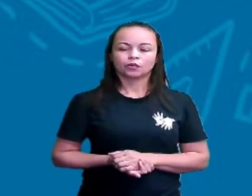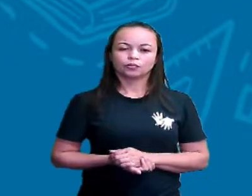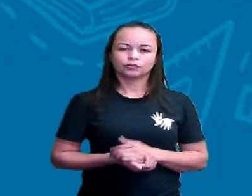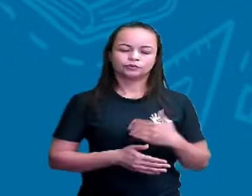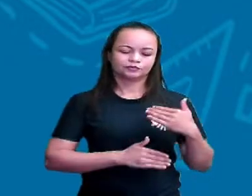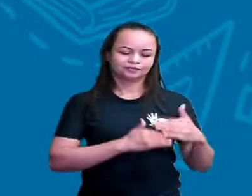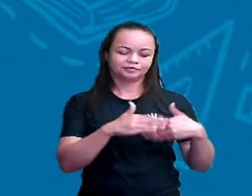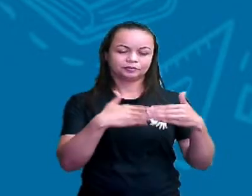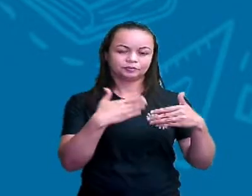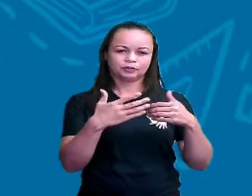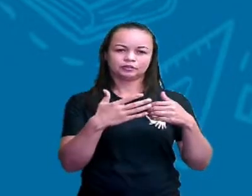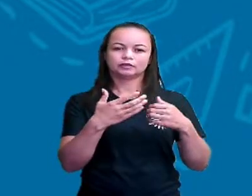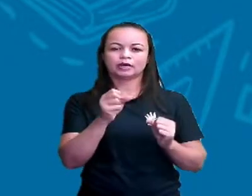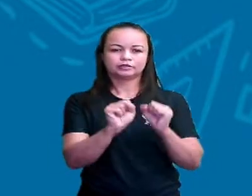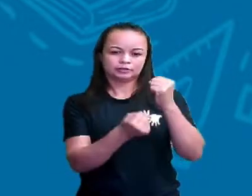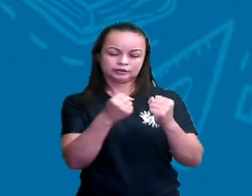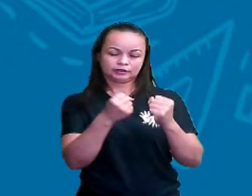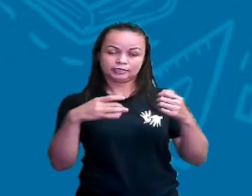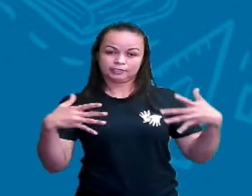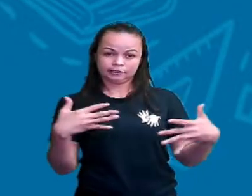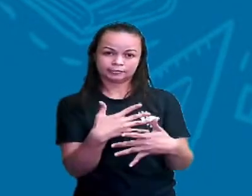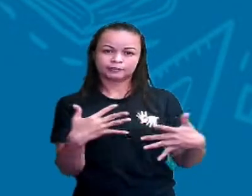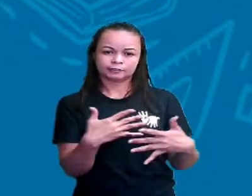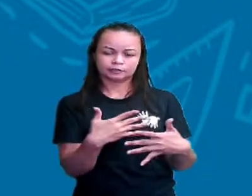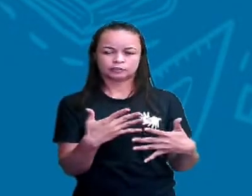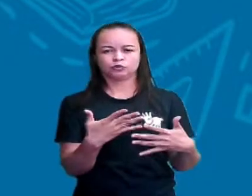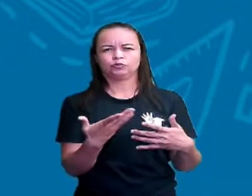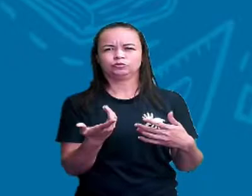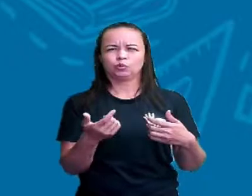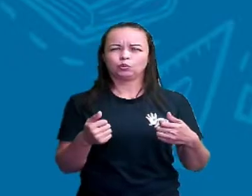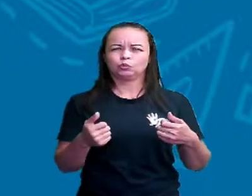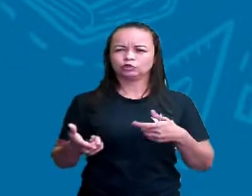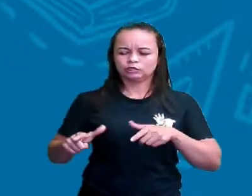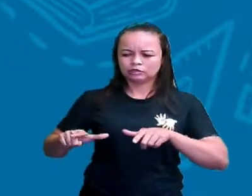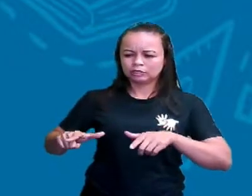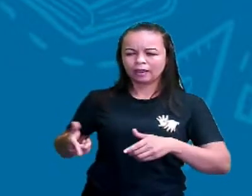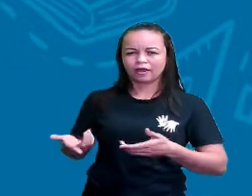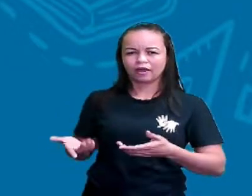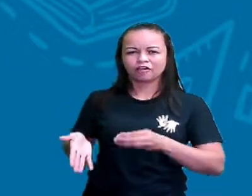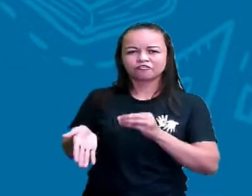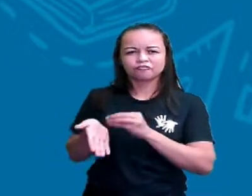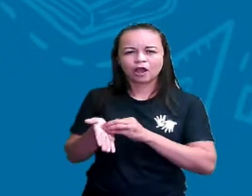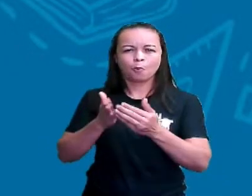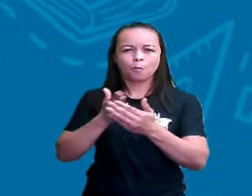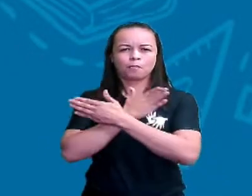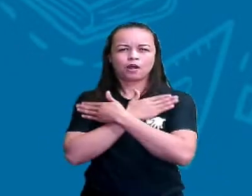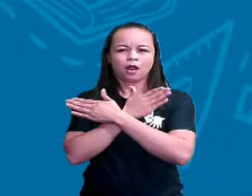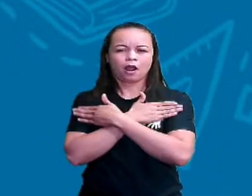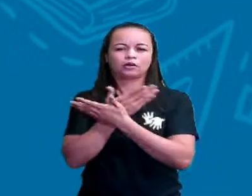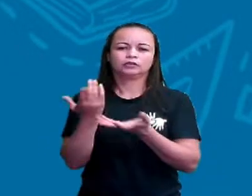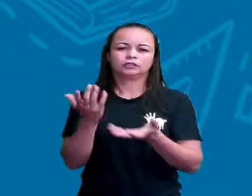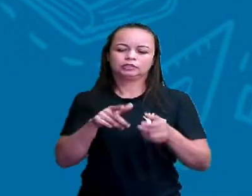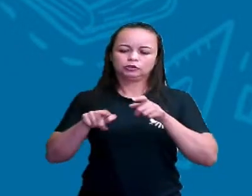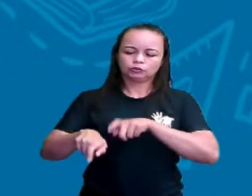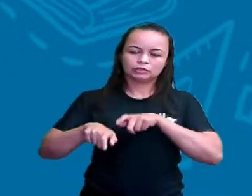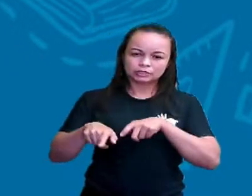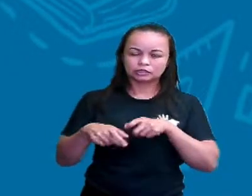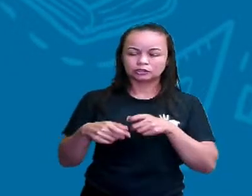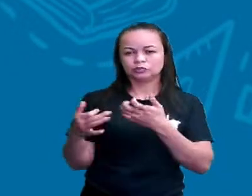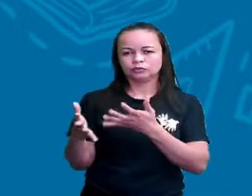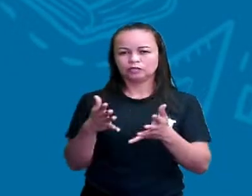desenvolvimento das indústrias nas cidades, o desemprego no campo, né, justamente por causa da mecanização